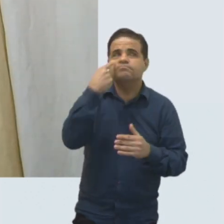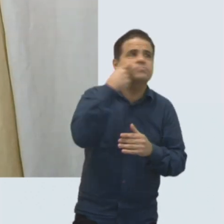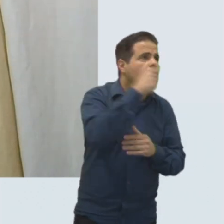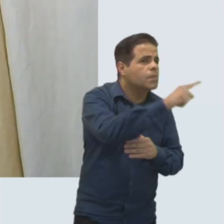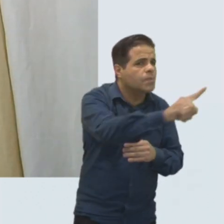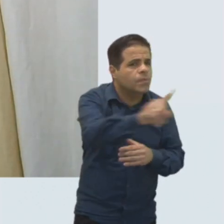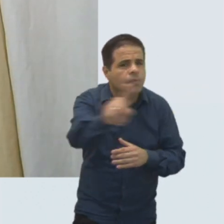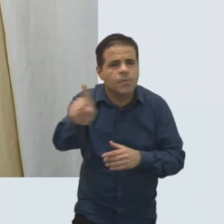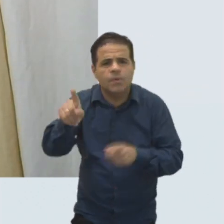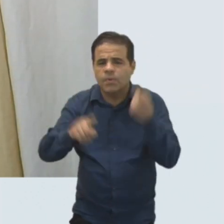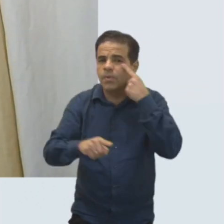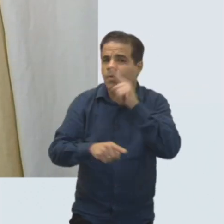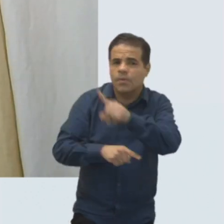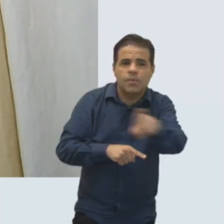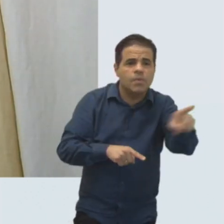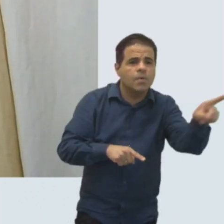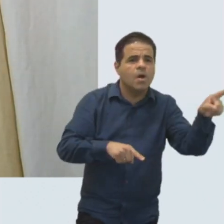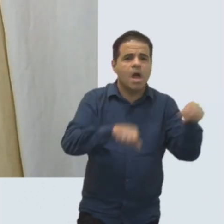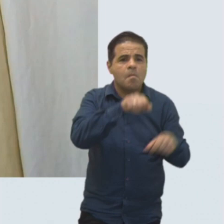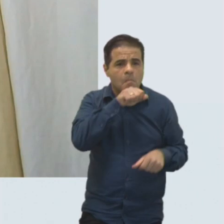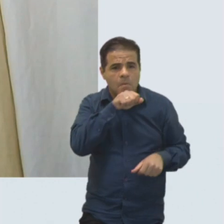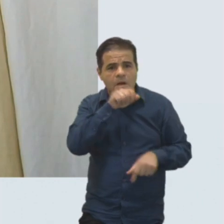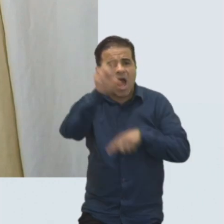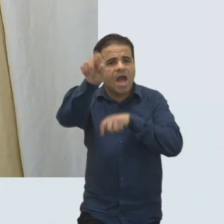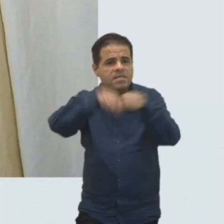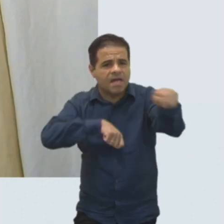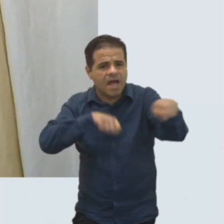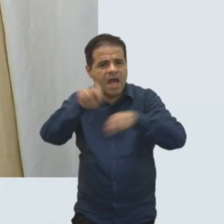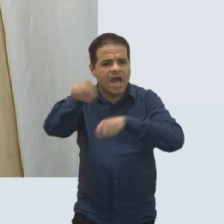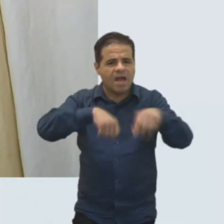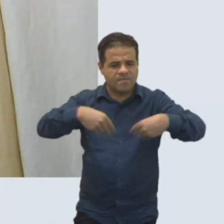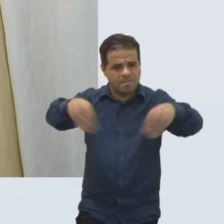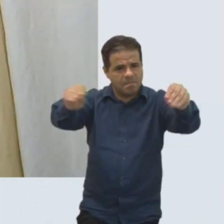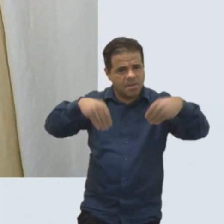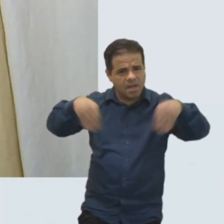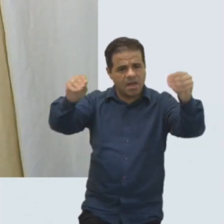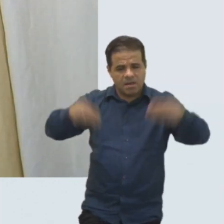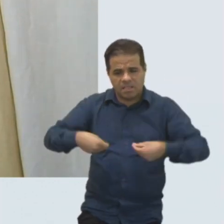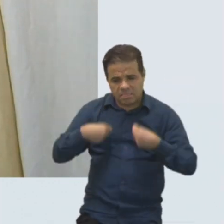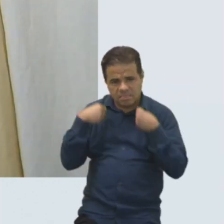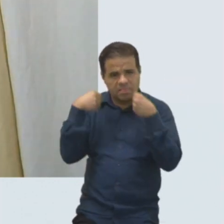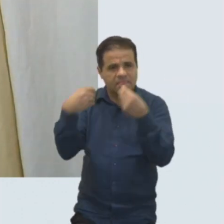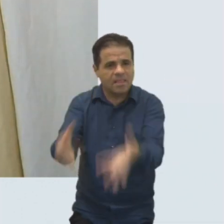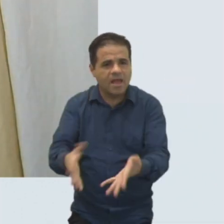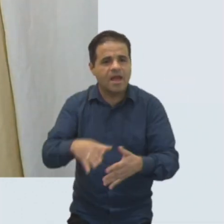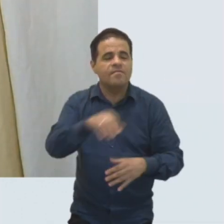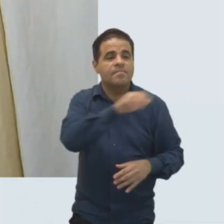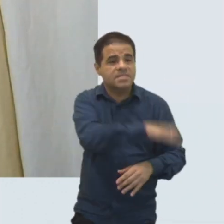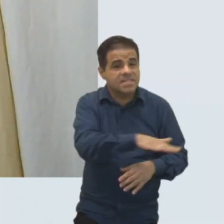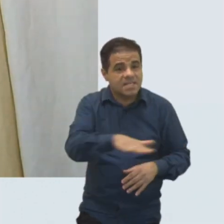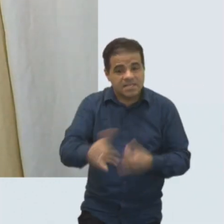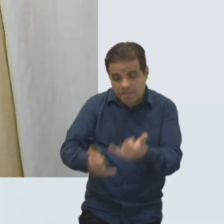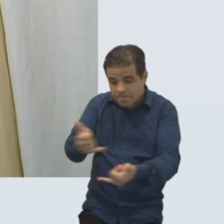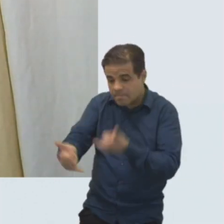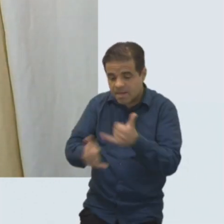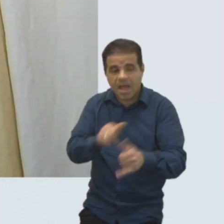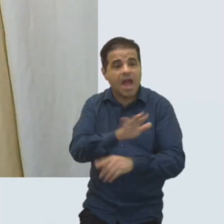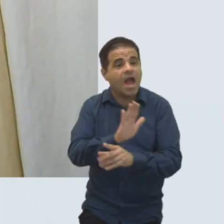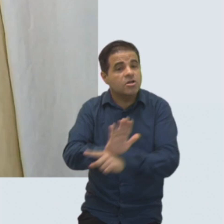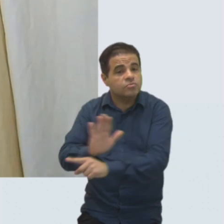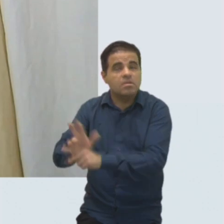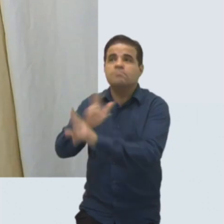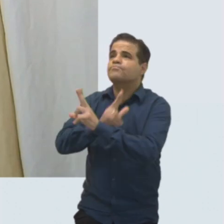muito sofrível, né, as mães rasgavam essas tiras de pano e faziam bonecas para as crianças virem brincando, para entreter, né? Ou seja, é uma tecnologia